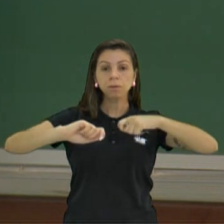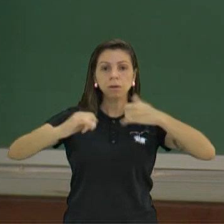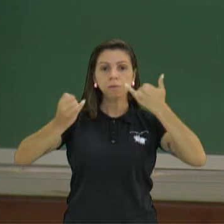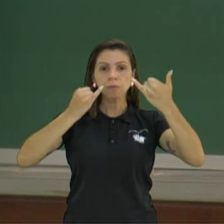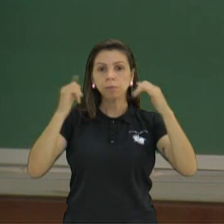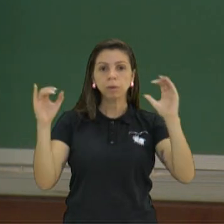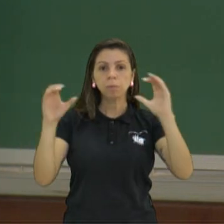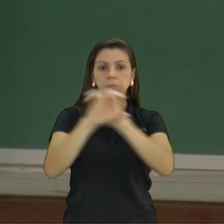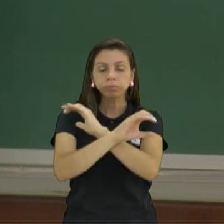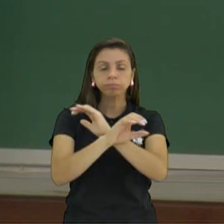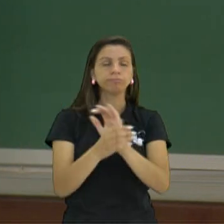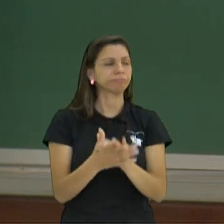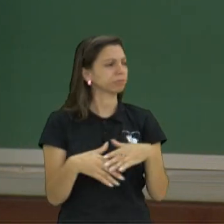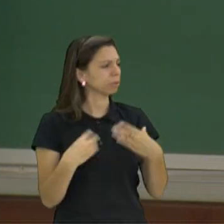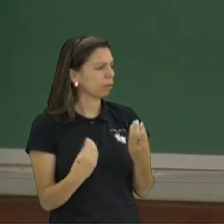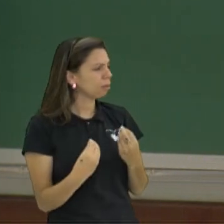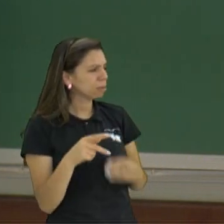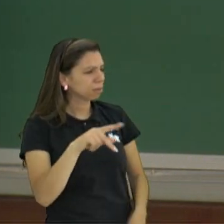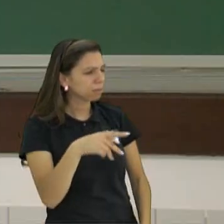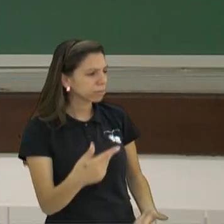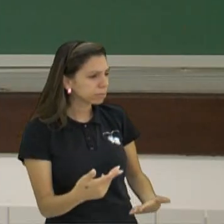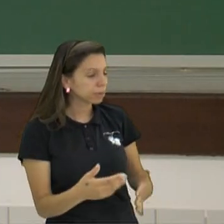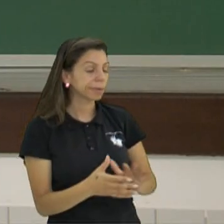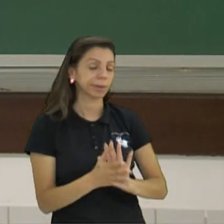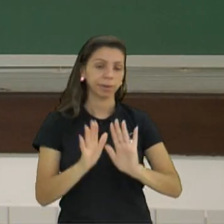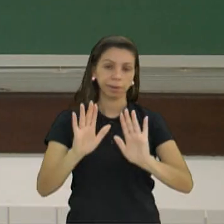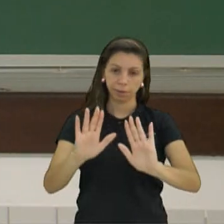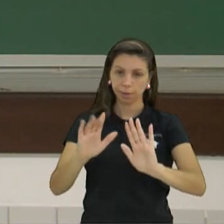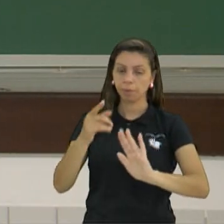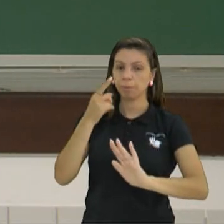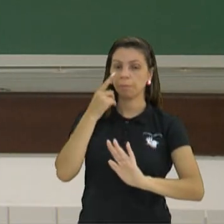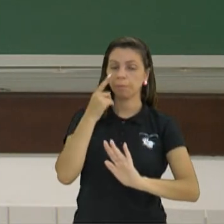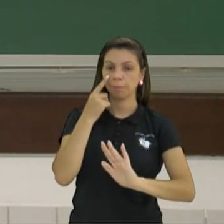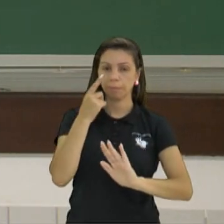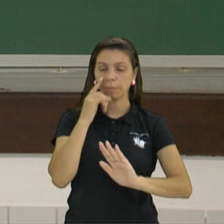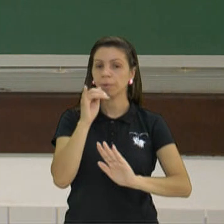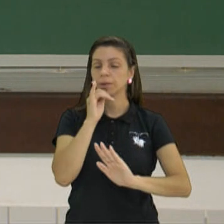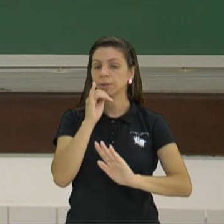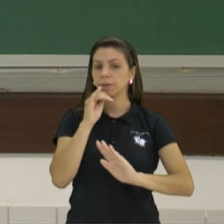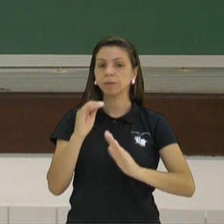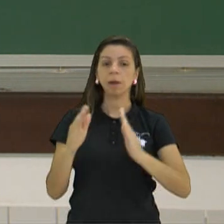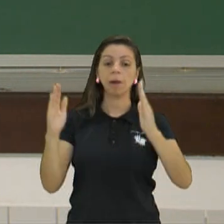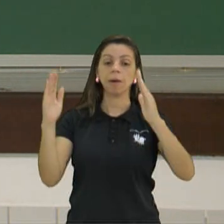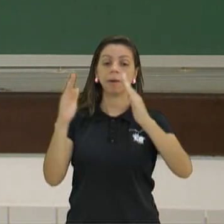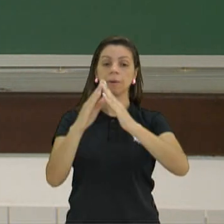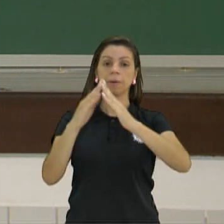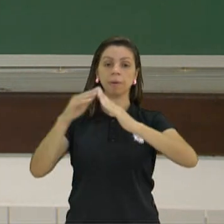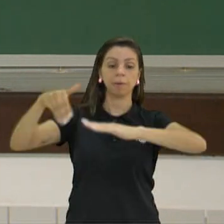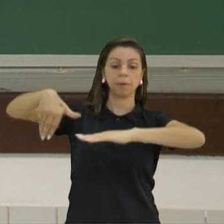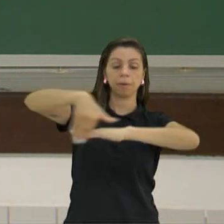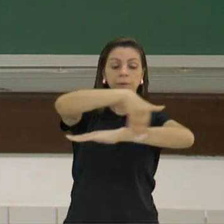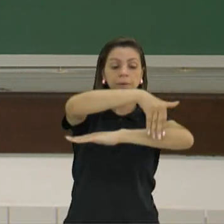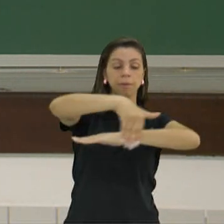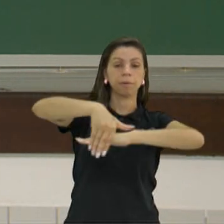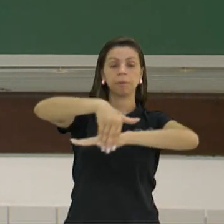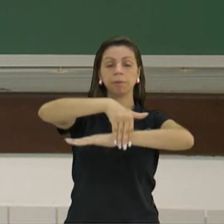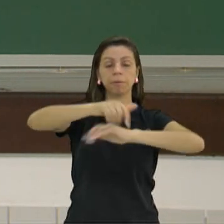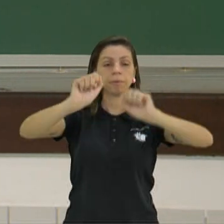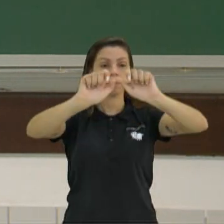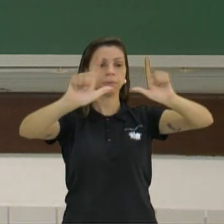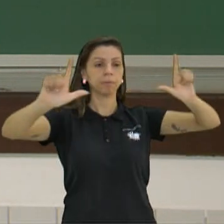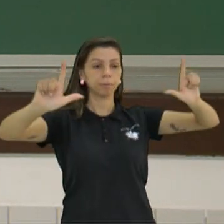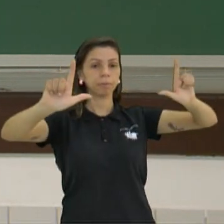Como assim, professora? Quando você está passando na frente da casa, de alguma casa e tem uma placa escrita lá,